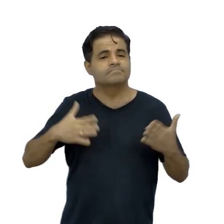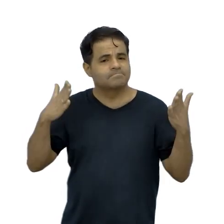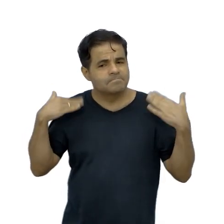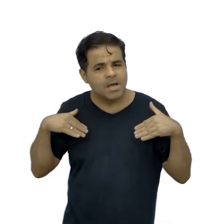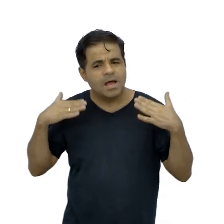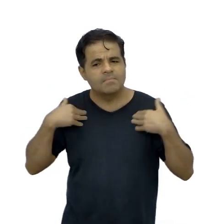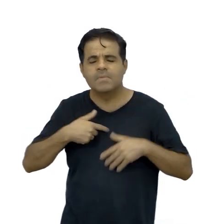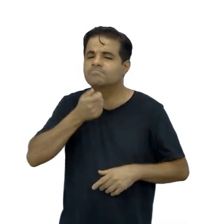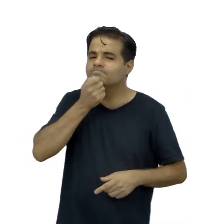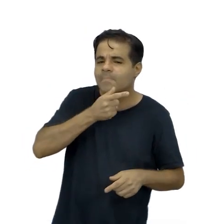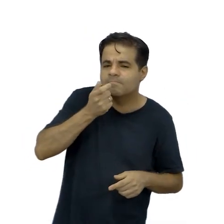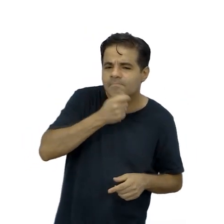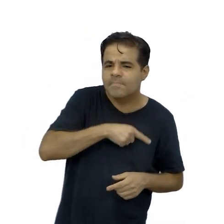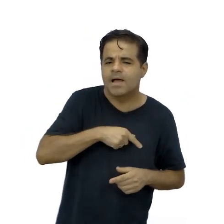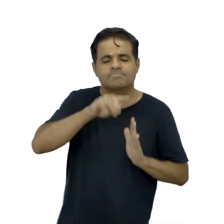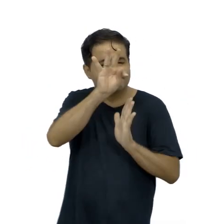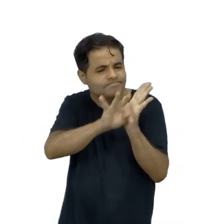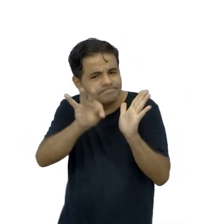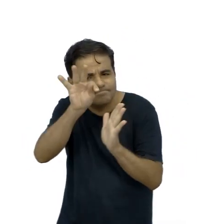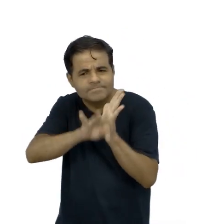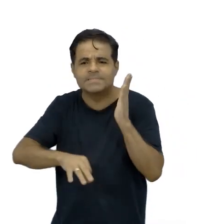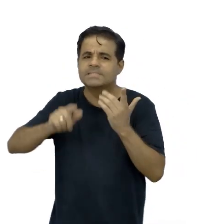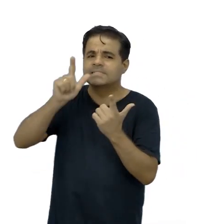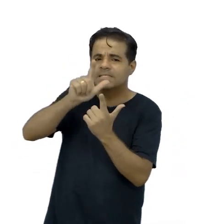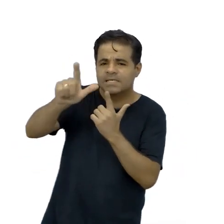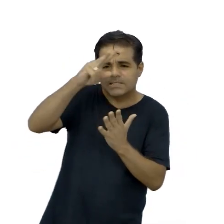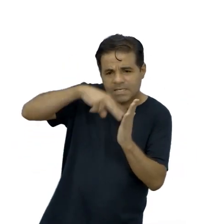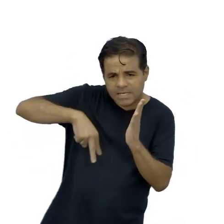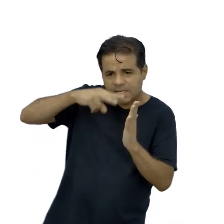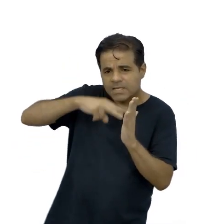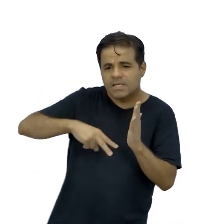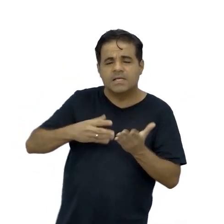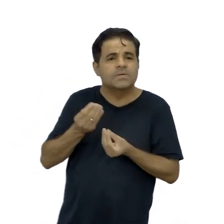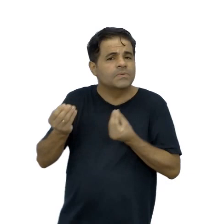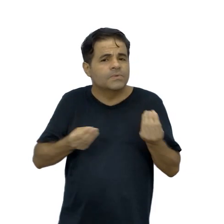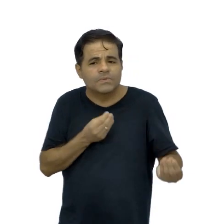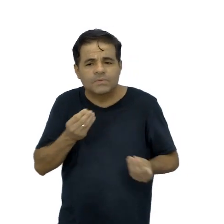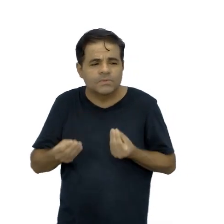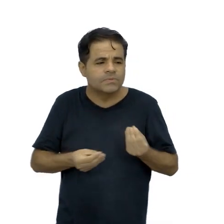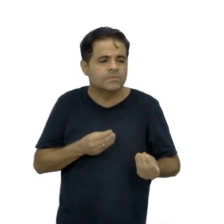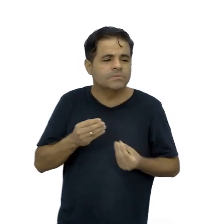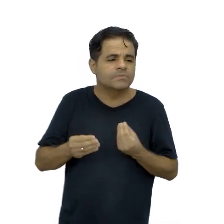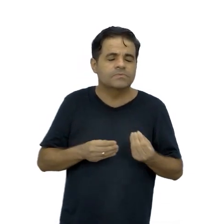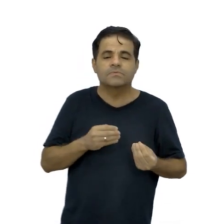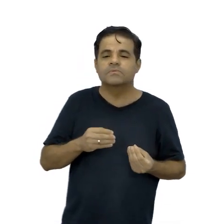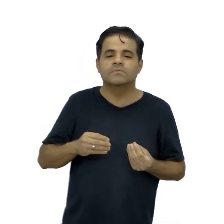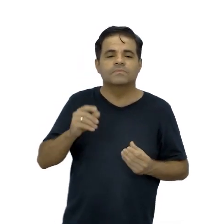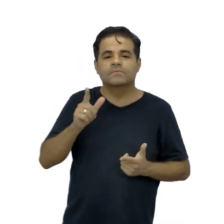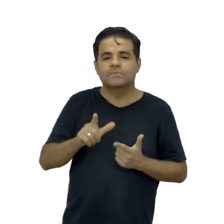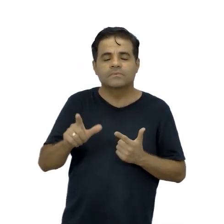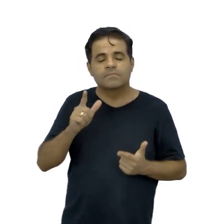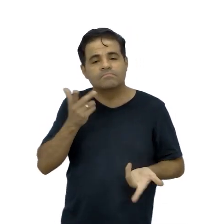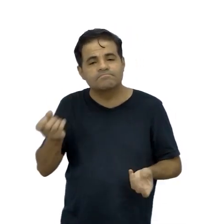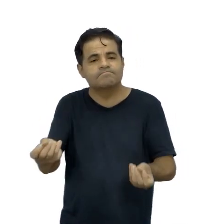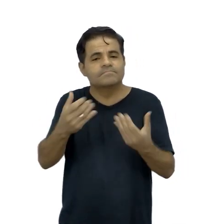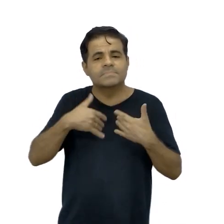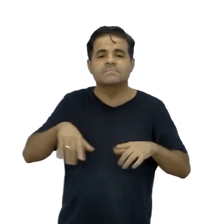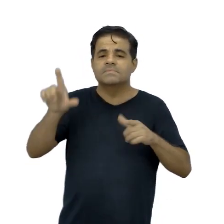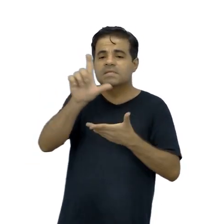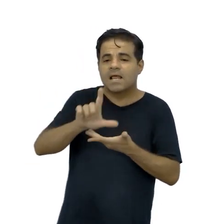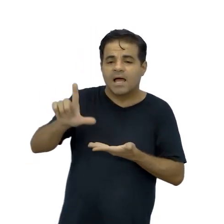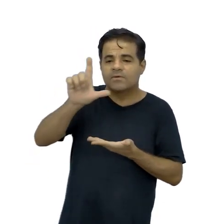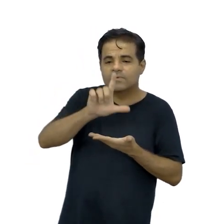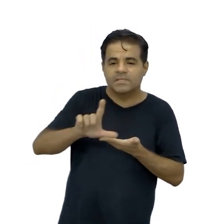divertir, são os textos literários, né, os textos que trazem